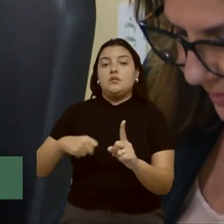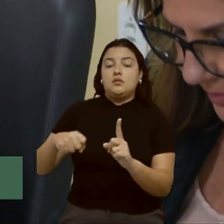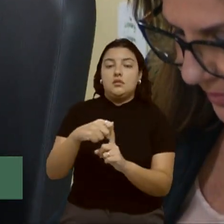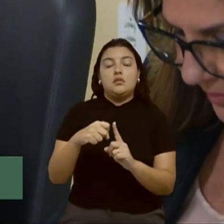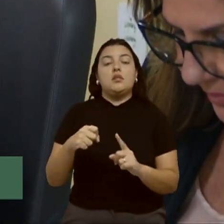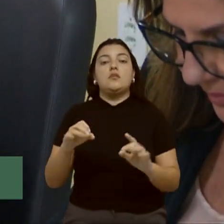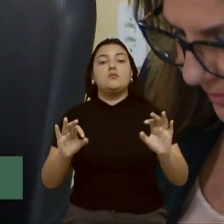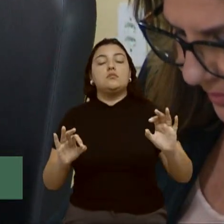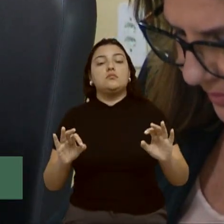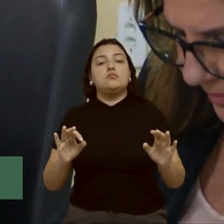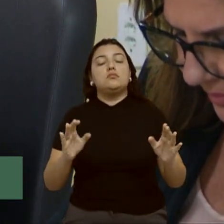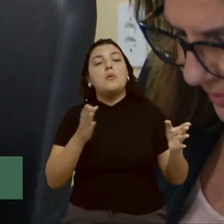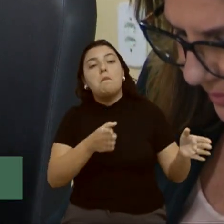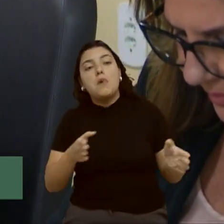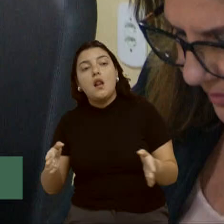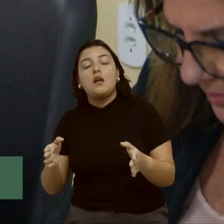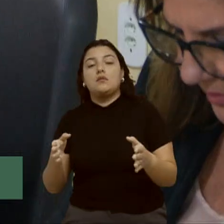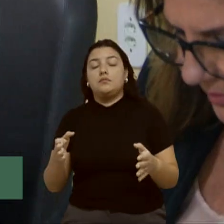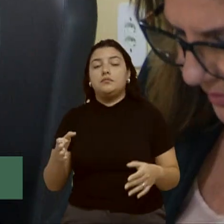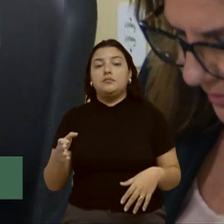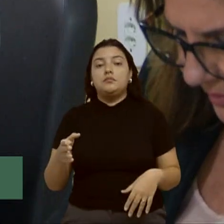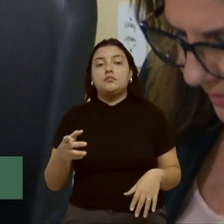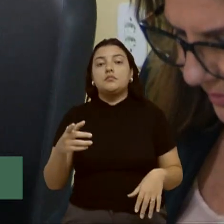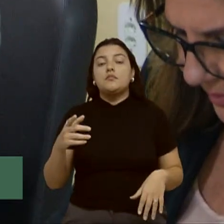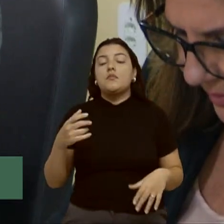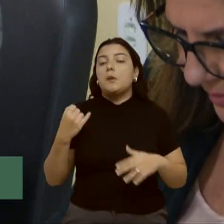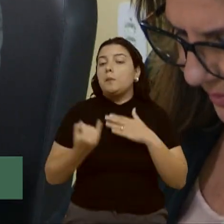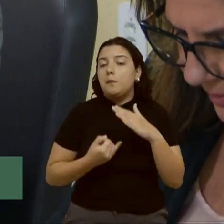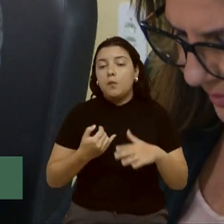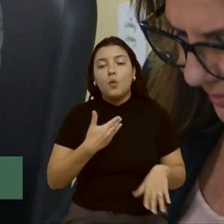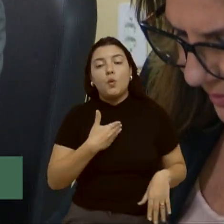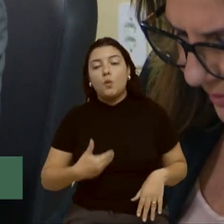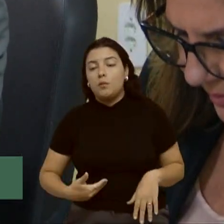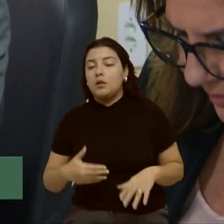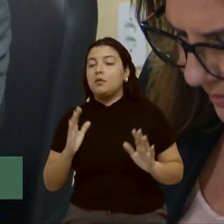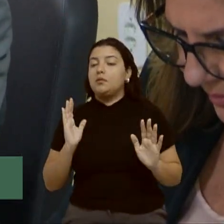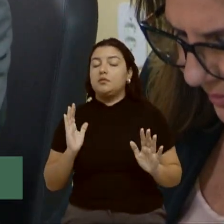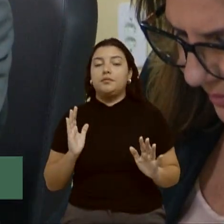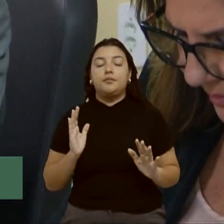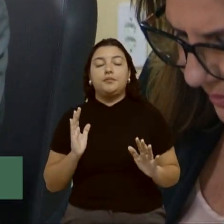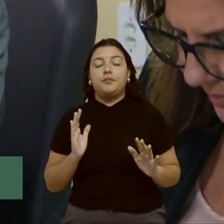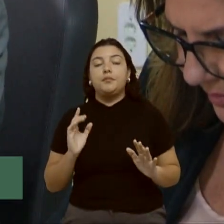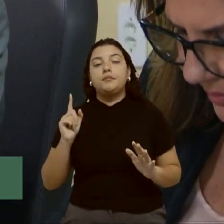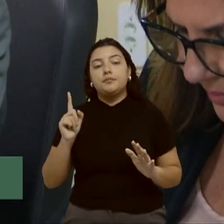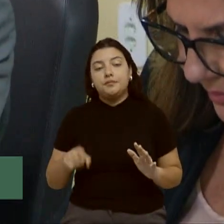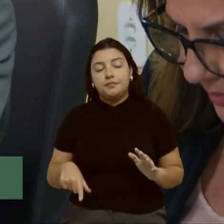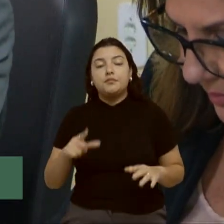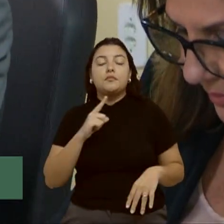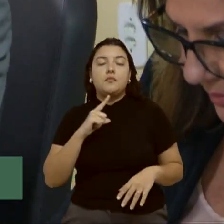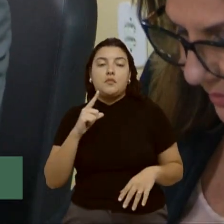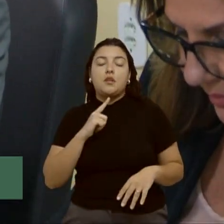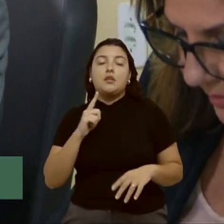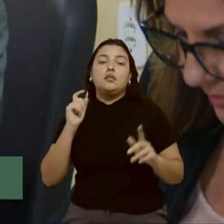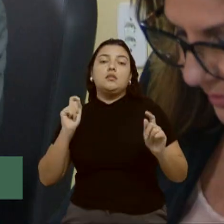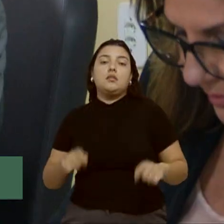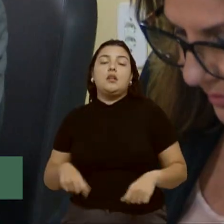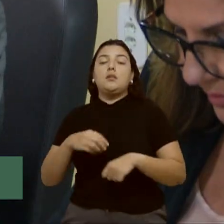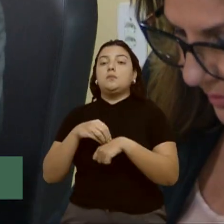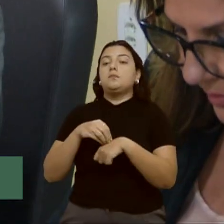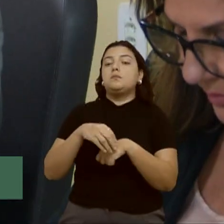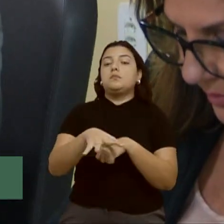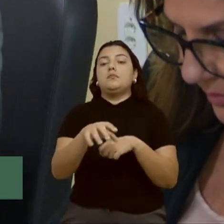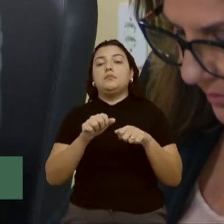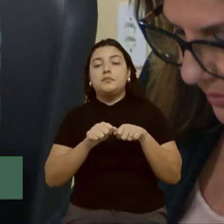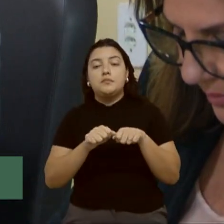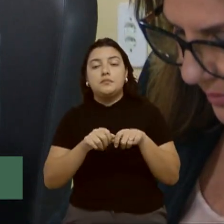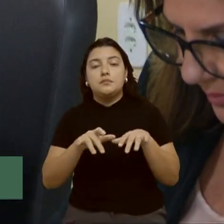civil organizada, nós como entes públicos, nós como plataformas que temos voz, né, quem ecoa na